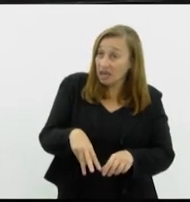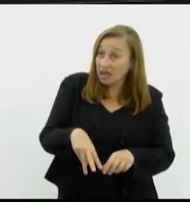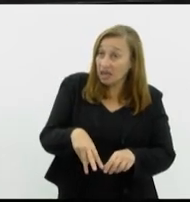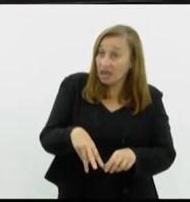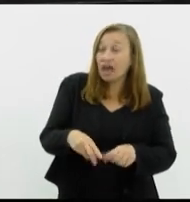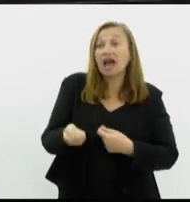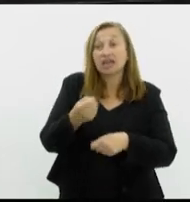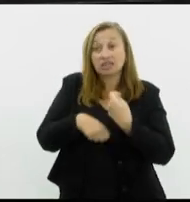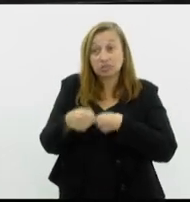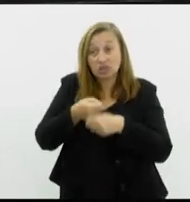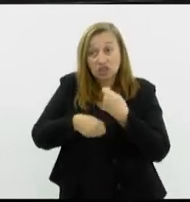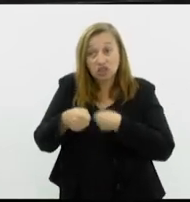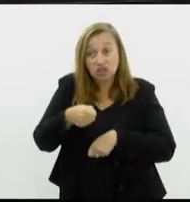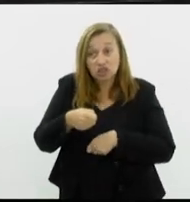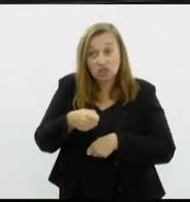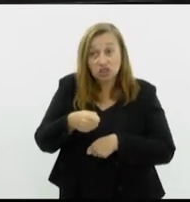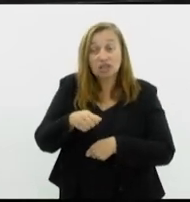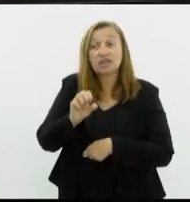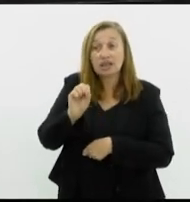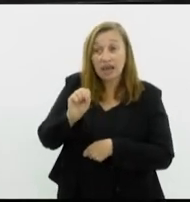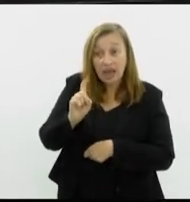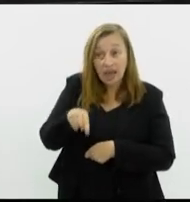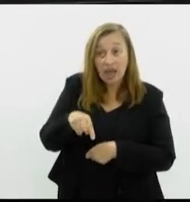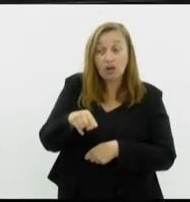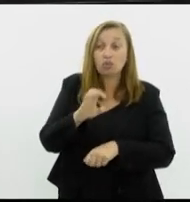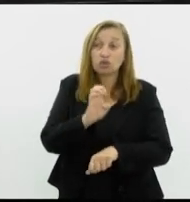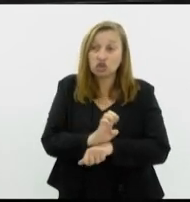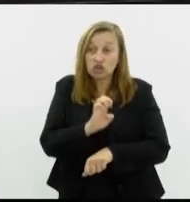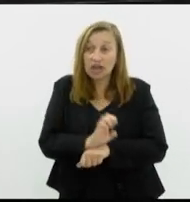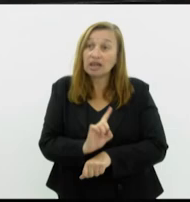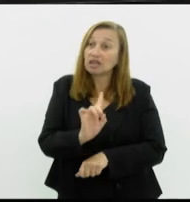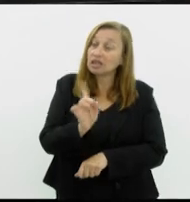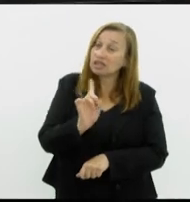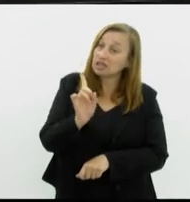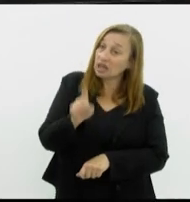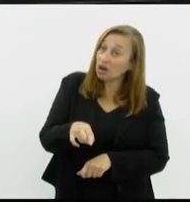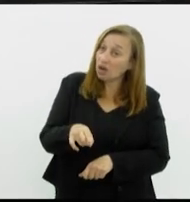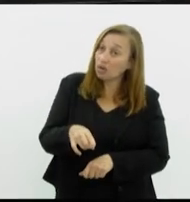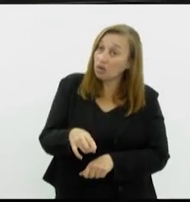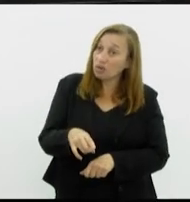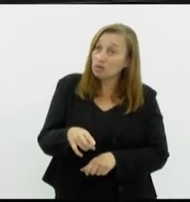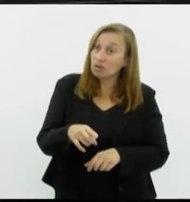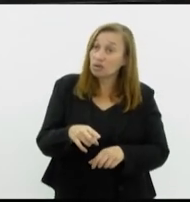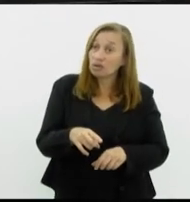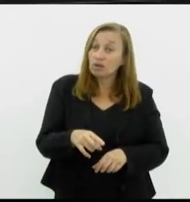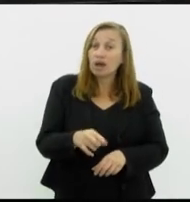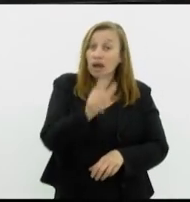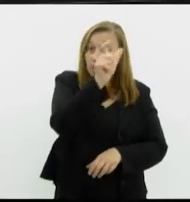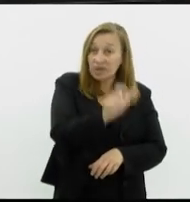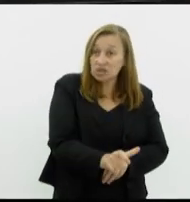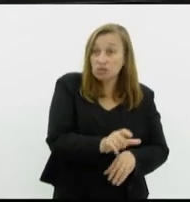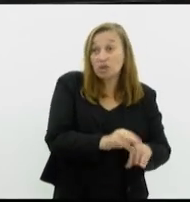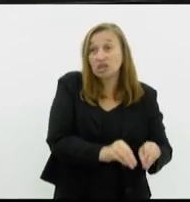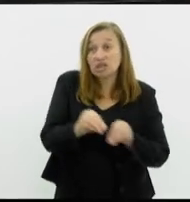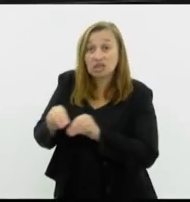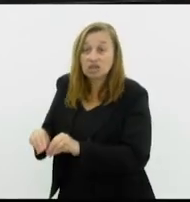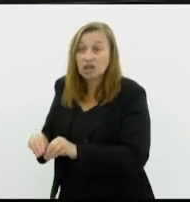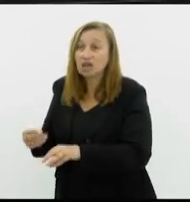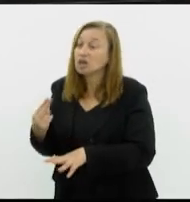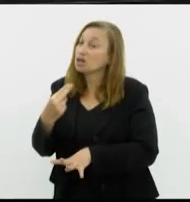educação tem que ser o Estado e não o objeto da transferência. E nem pode